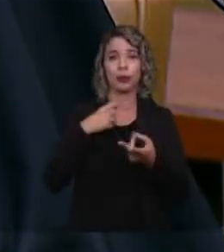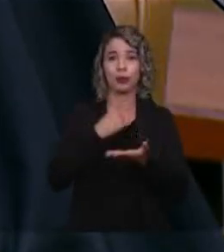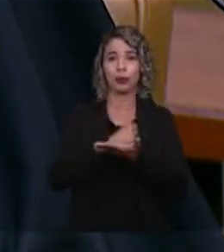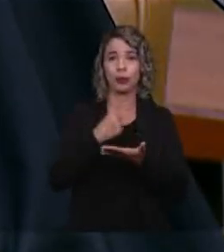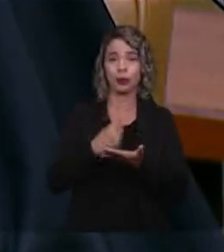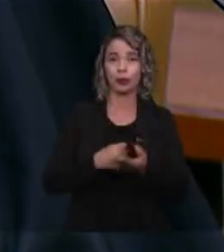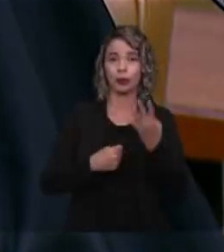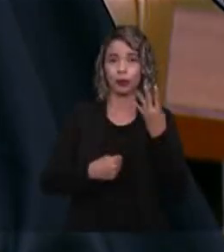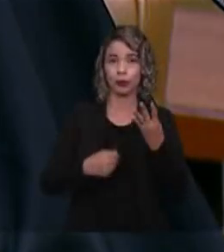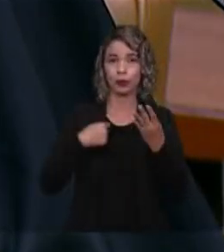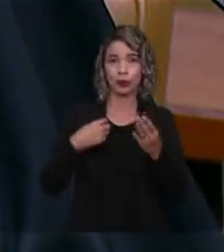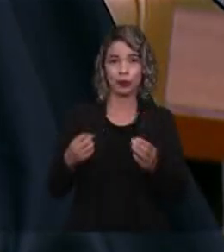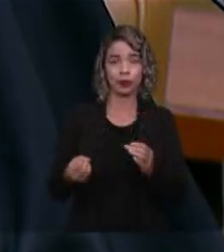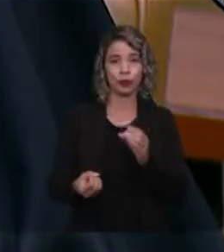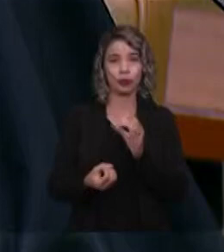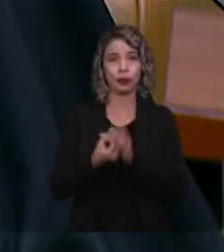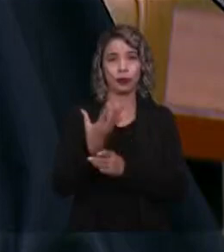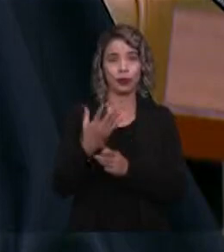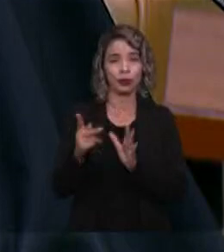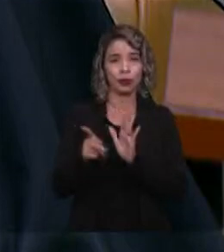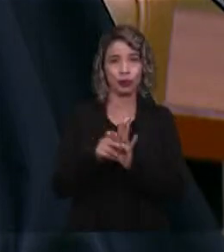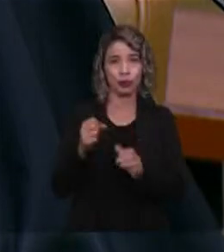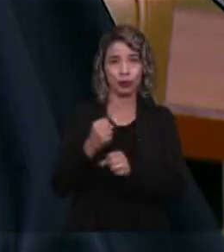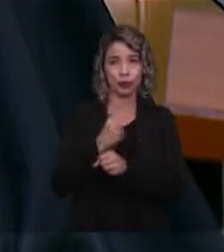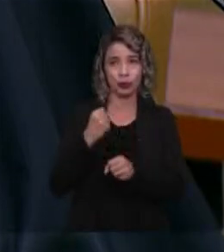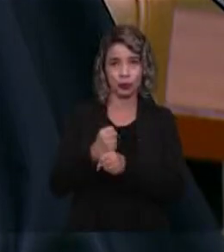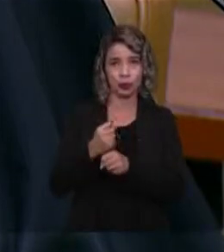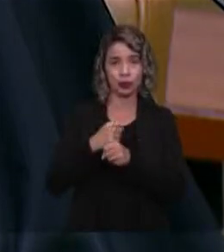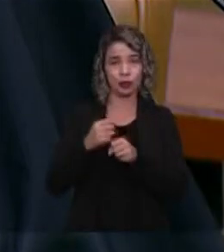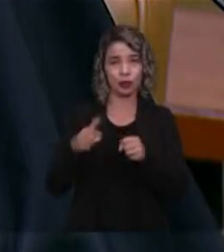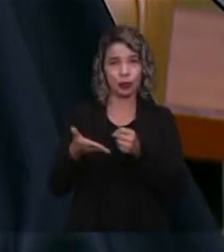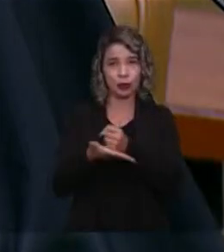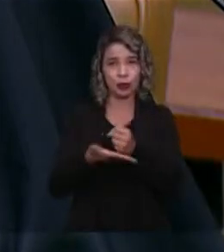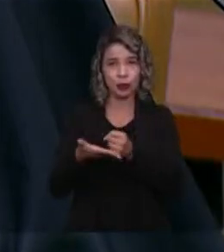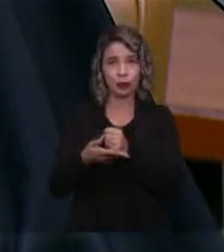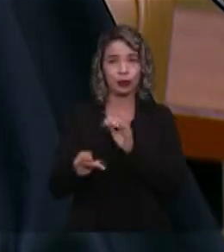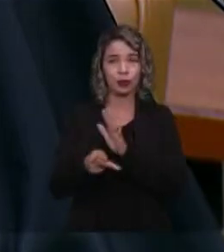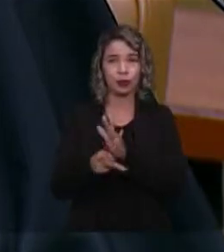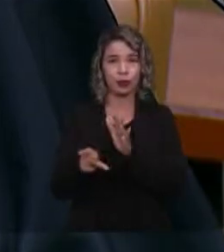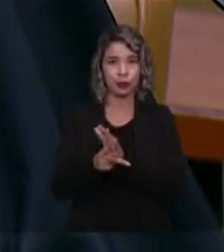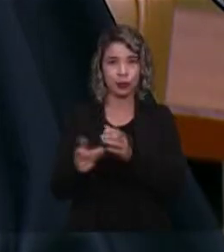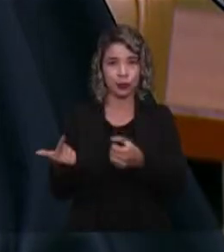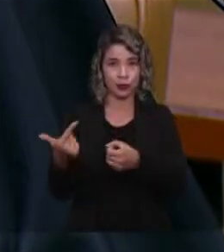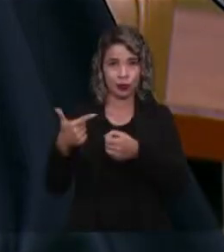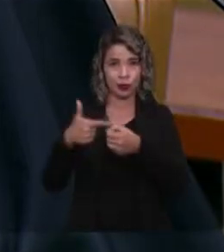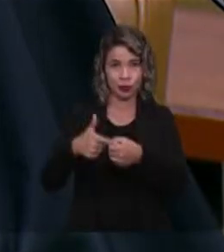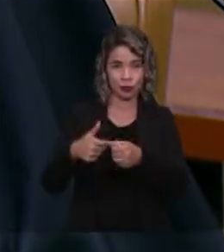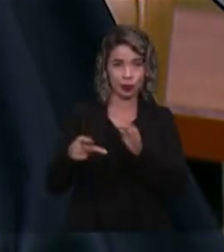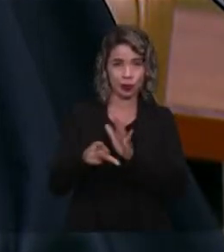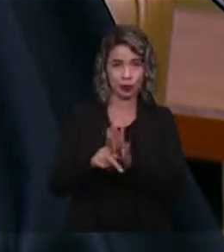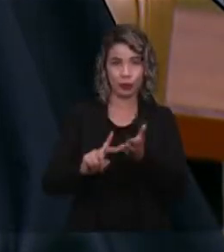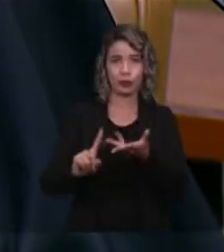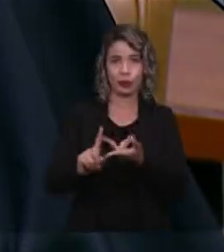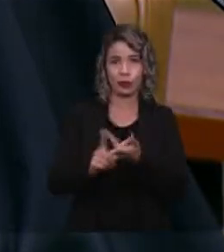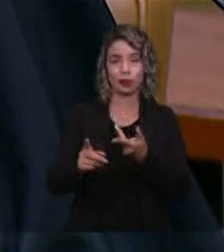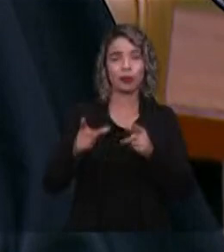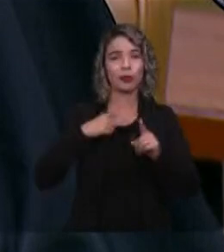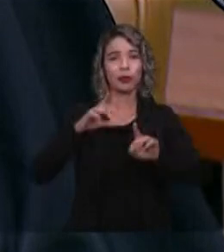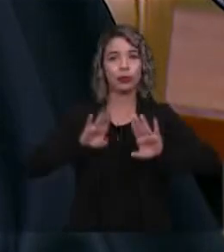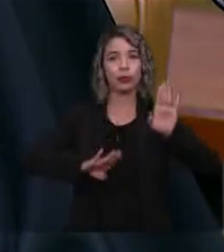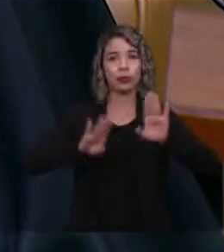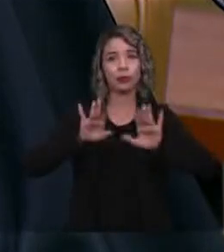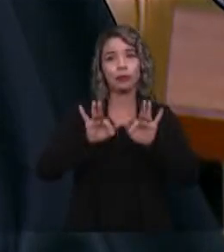Ministério Público Federal contra Fernando Afonso Collor de Mello e outros. E a UTC Engenharia S.A., precedidos de procedimentos